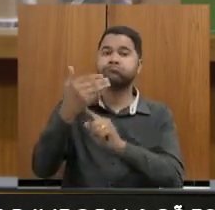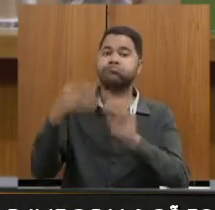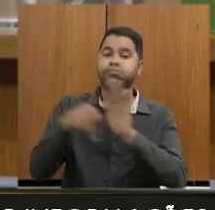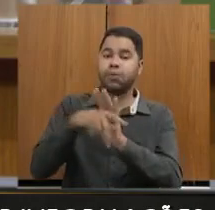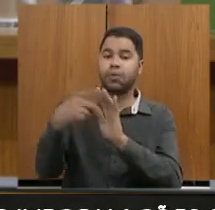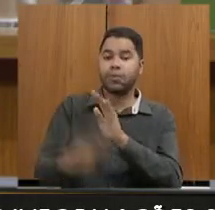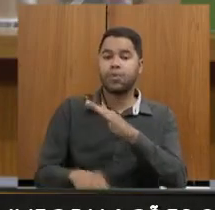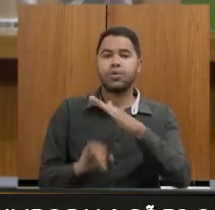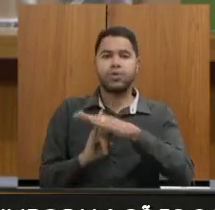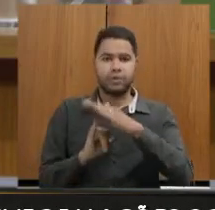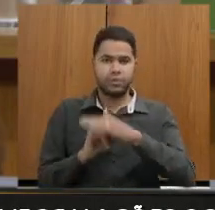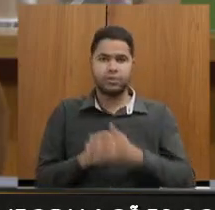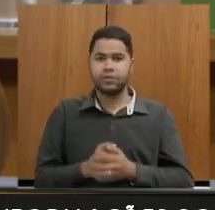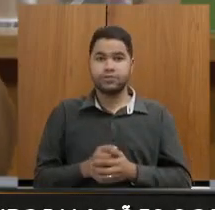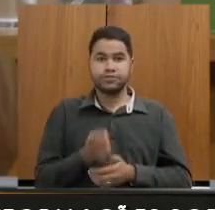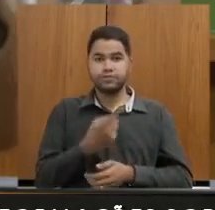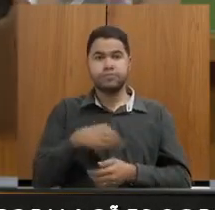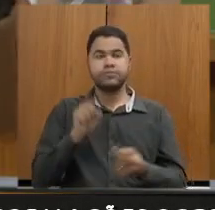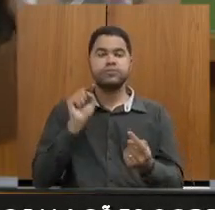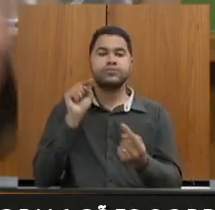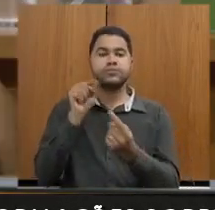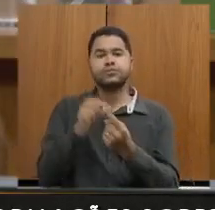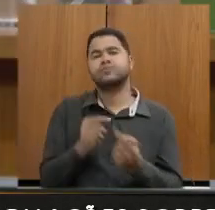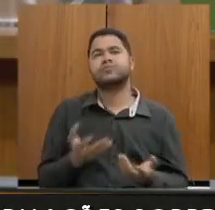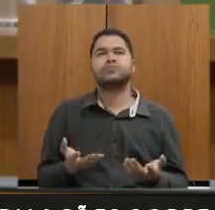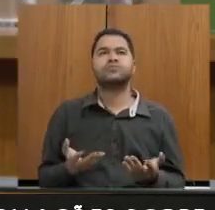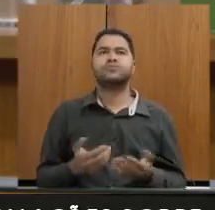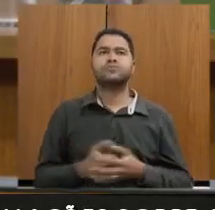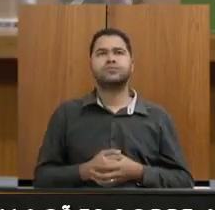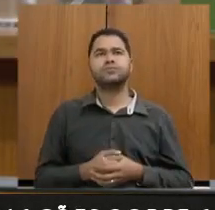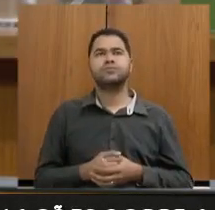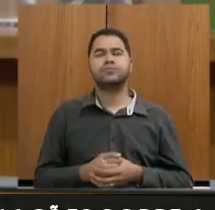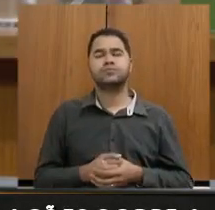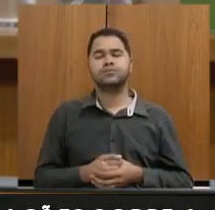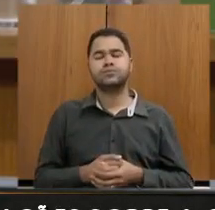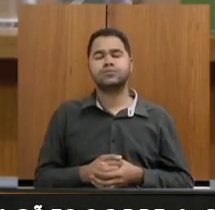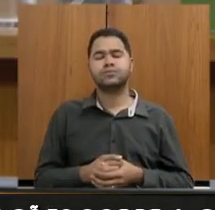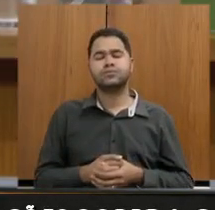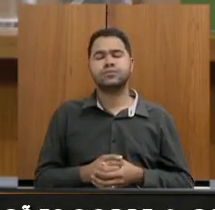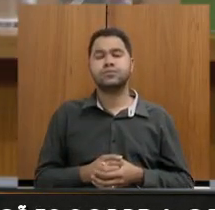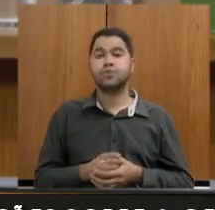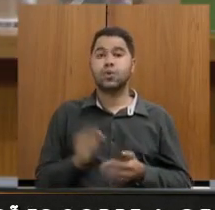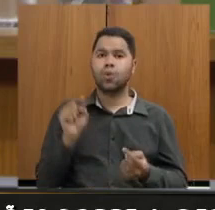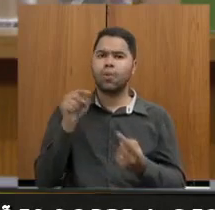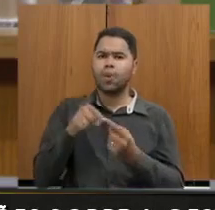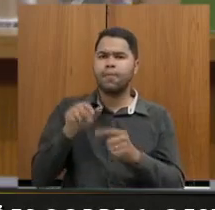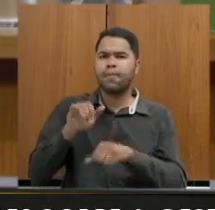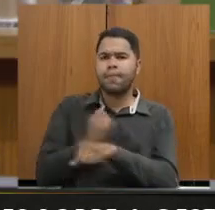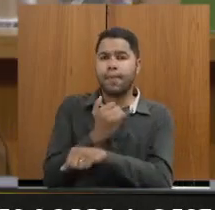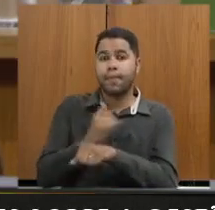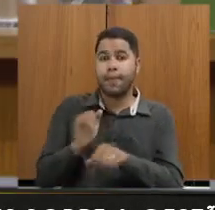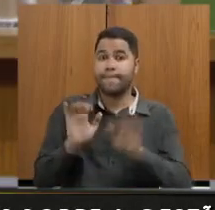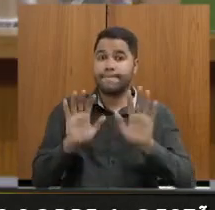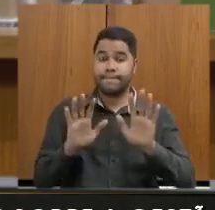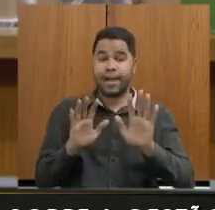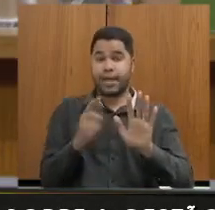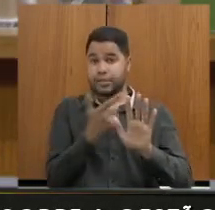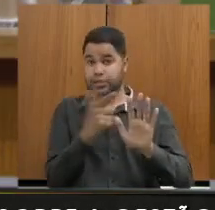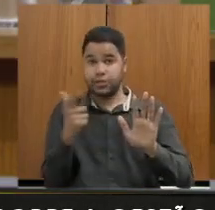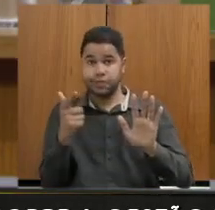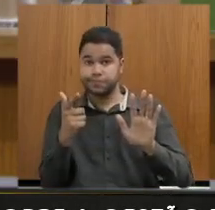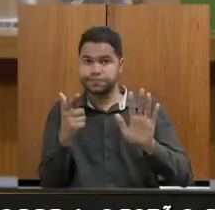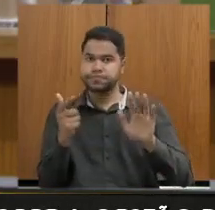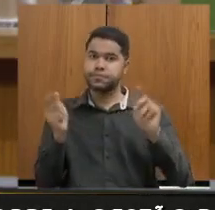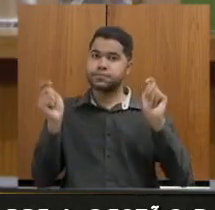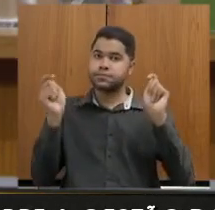institucional então se nós não tivemos a visão tiveram uma um objetivo estratégico Mas se a gente não tiver